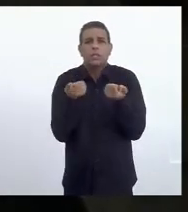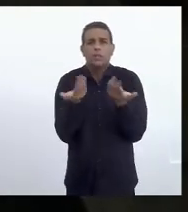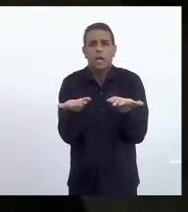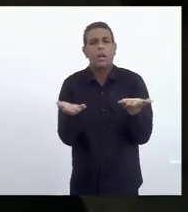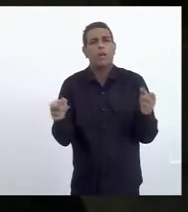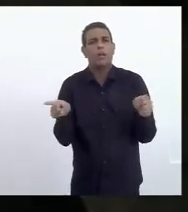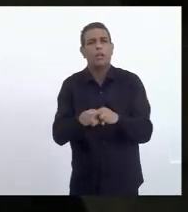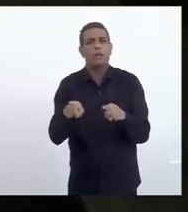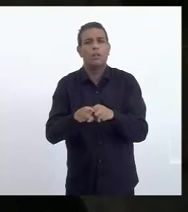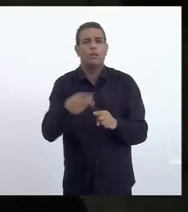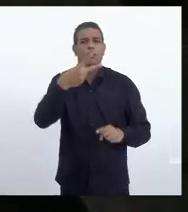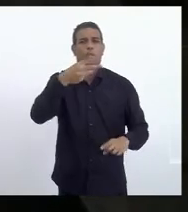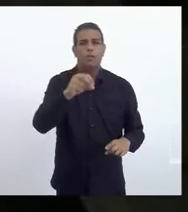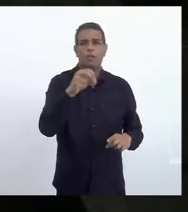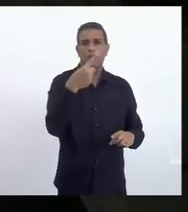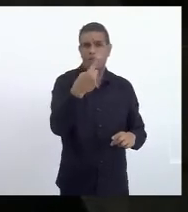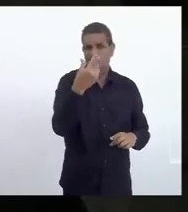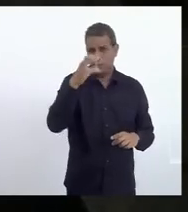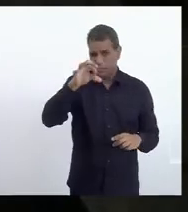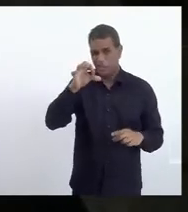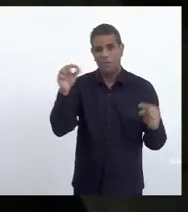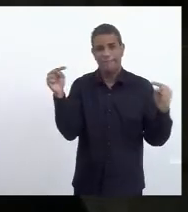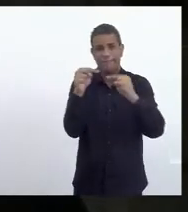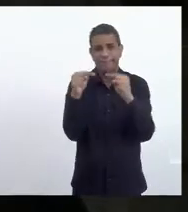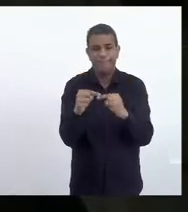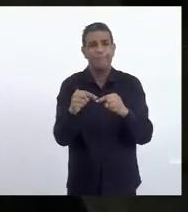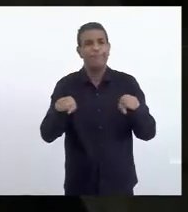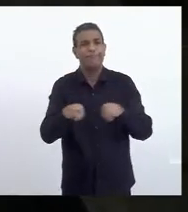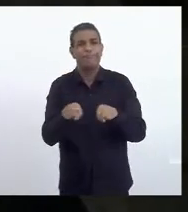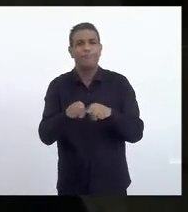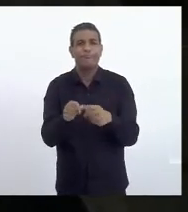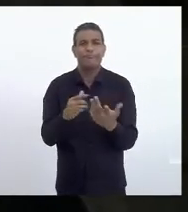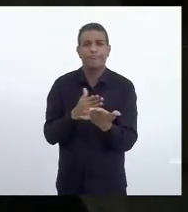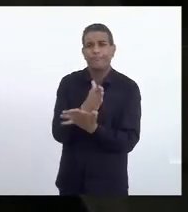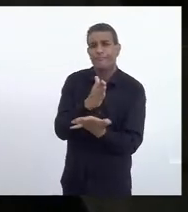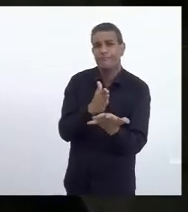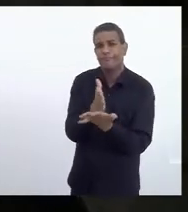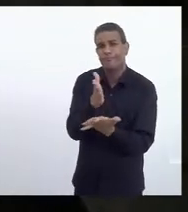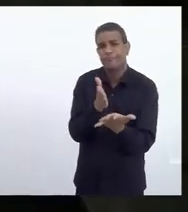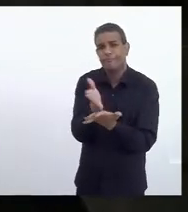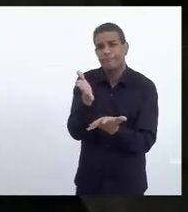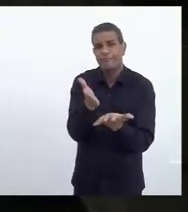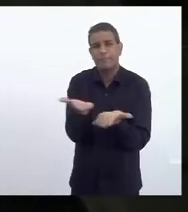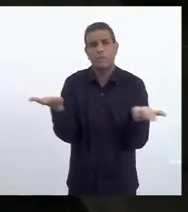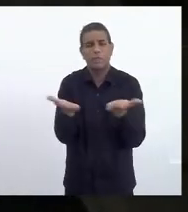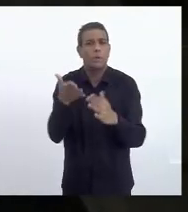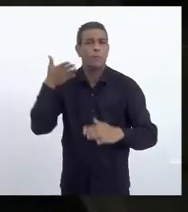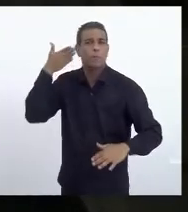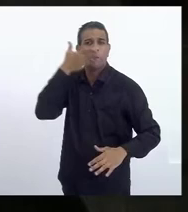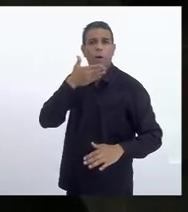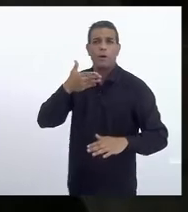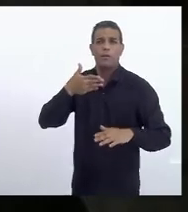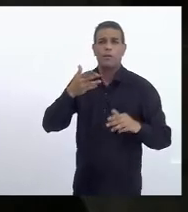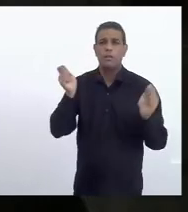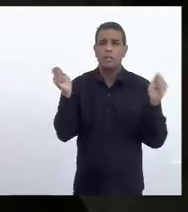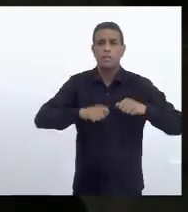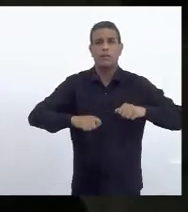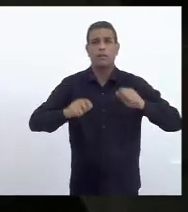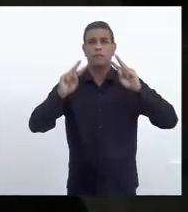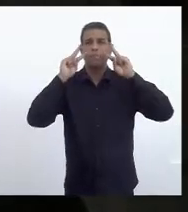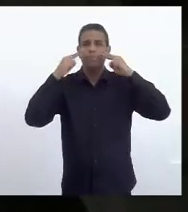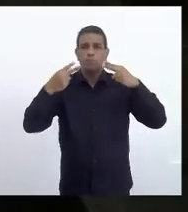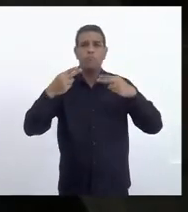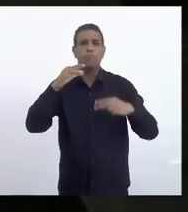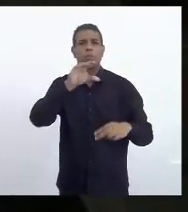essa função em 2019 que simbolicamente se demite da coordenação do fórum do Fórum Brasileiro de mudanças do clima em